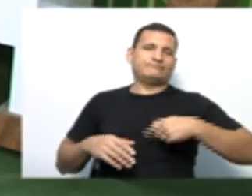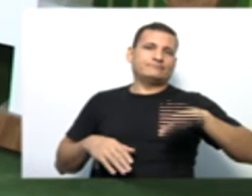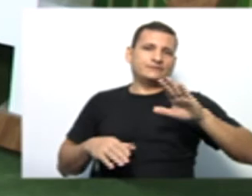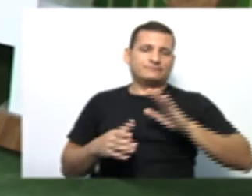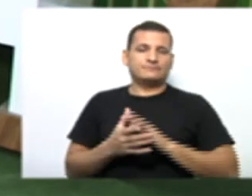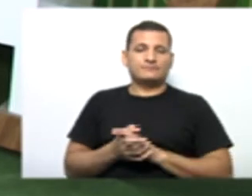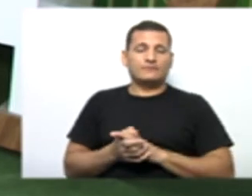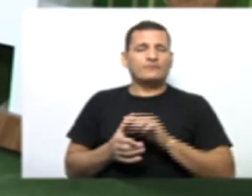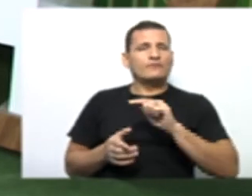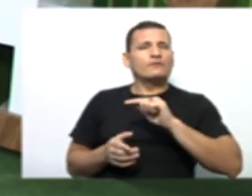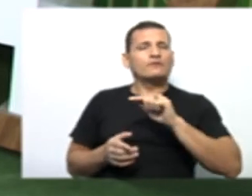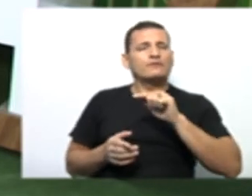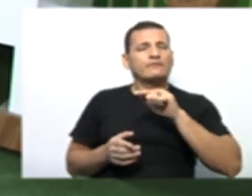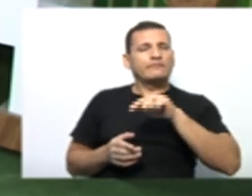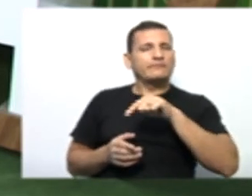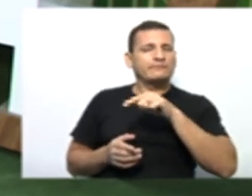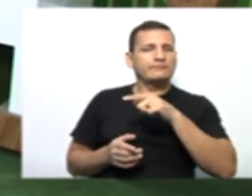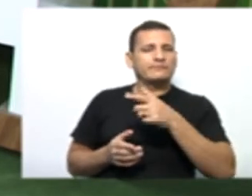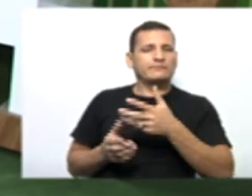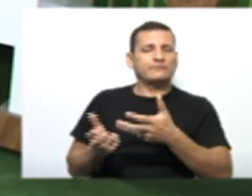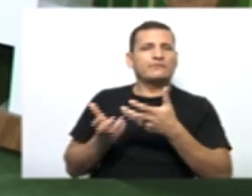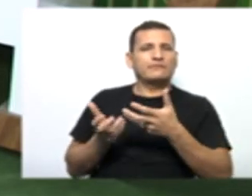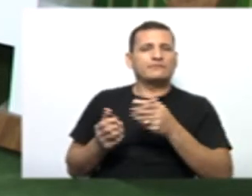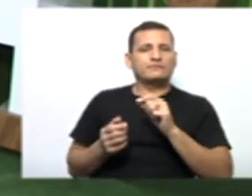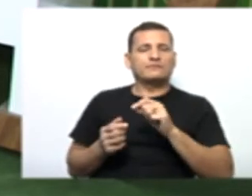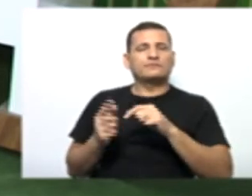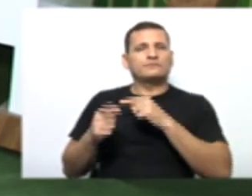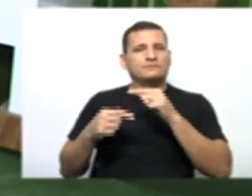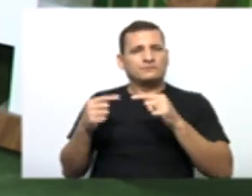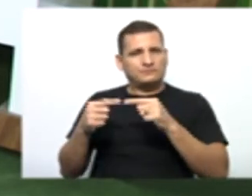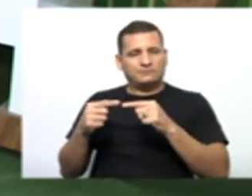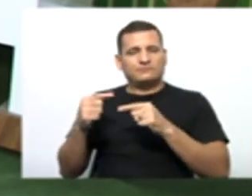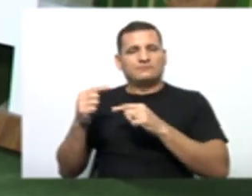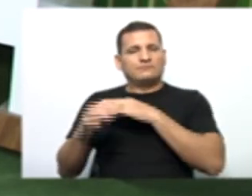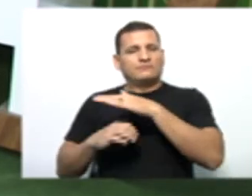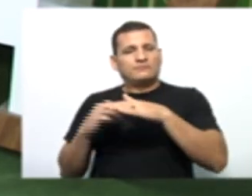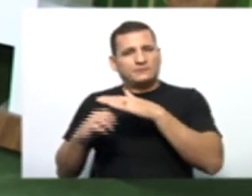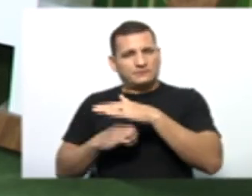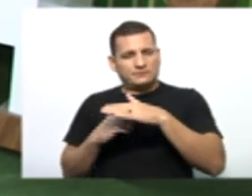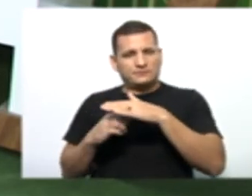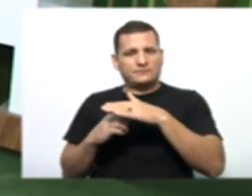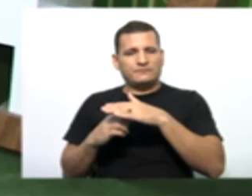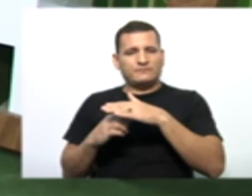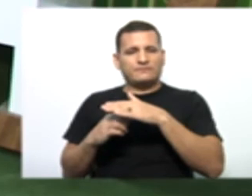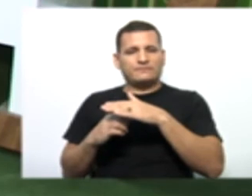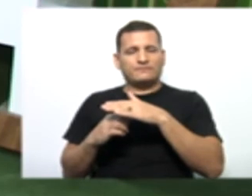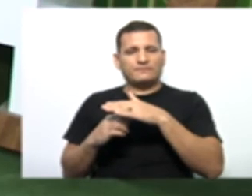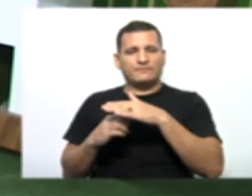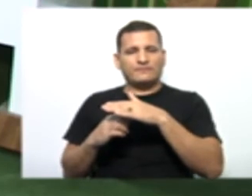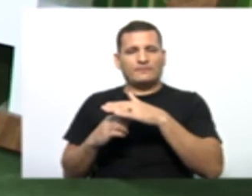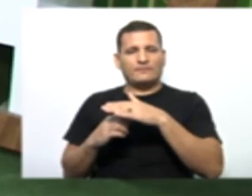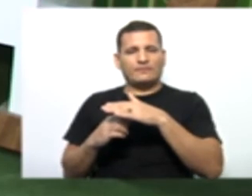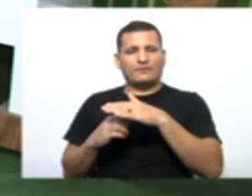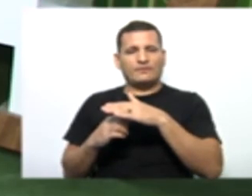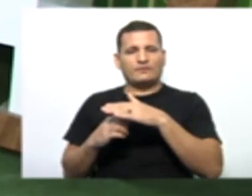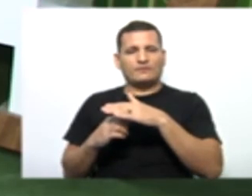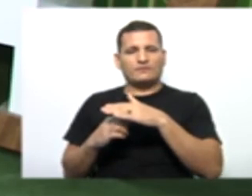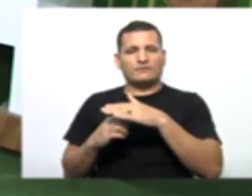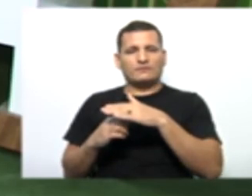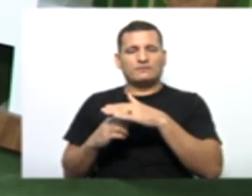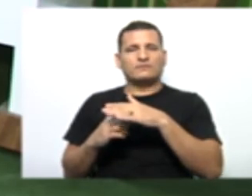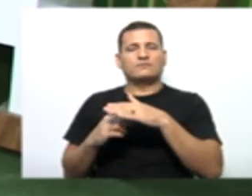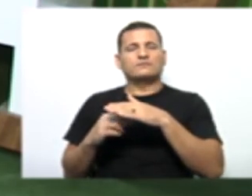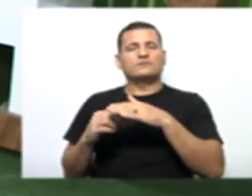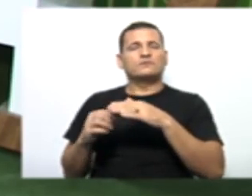objetivos. Ele quer que os objetivos da empresa sejam todos, né, todos esses objetivos sejam construídos